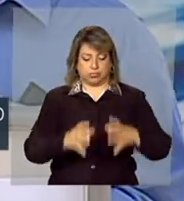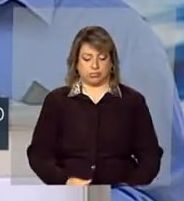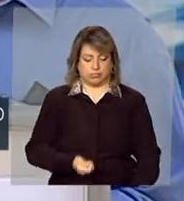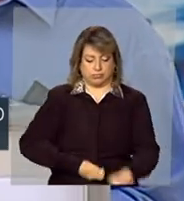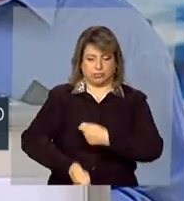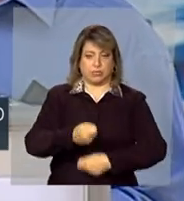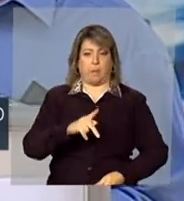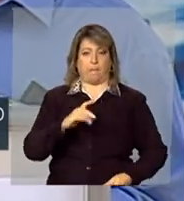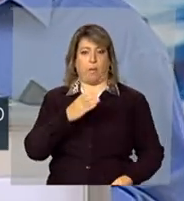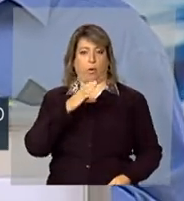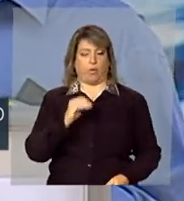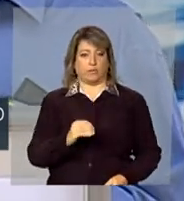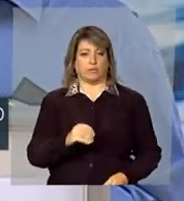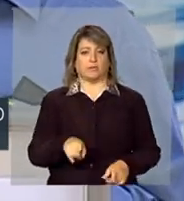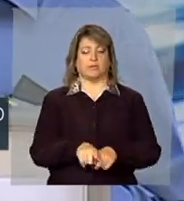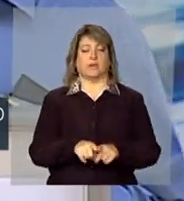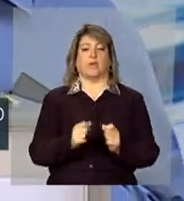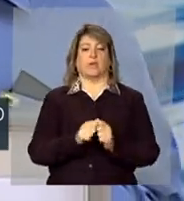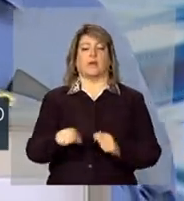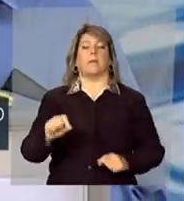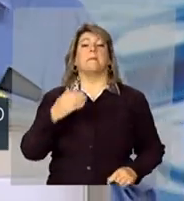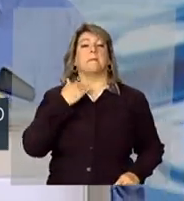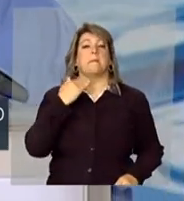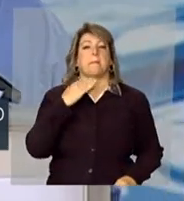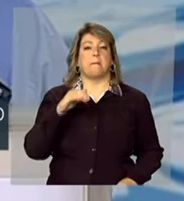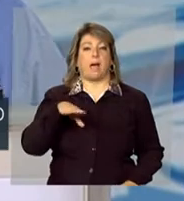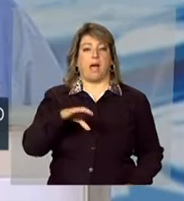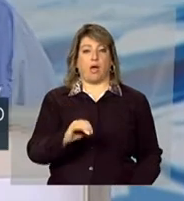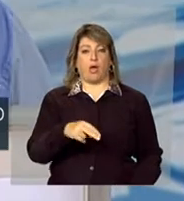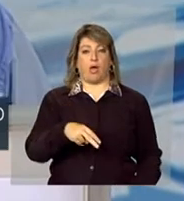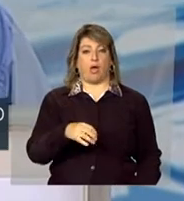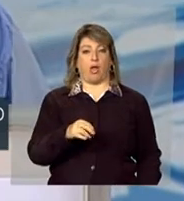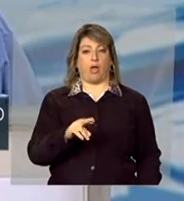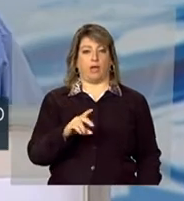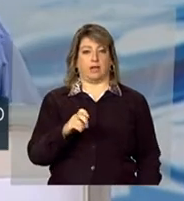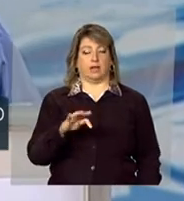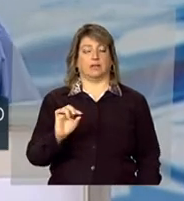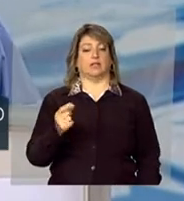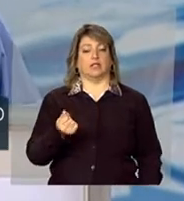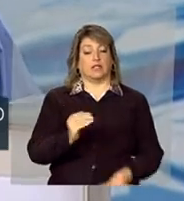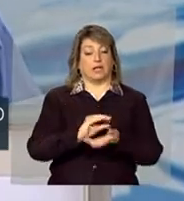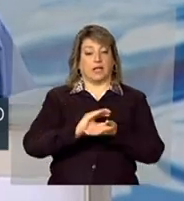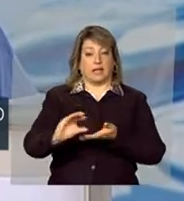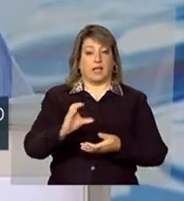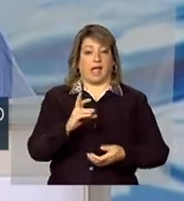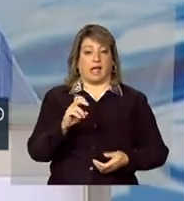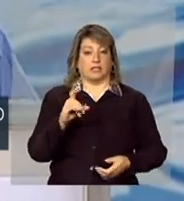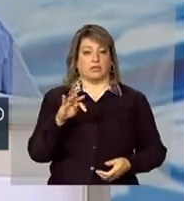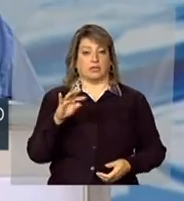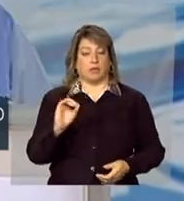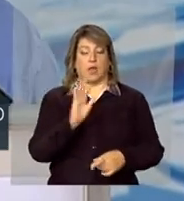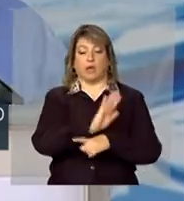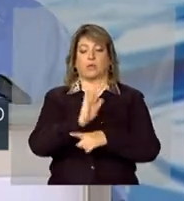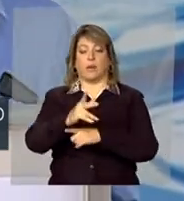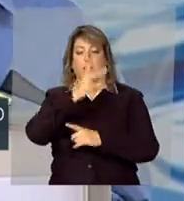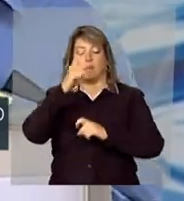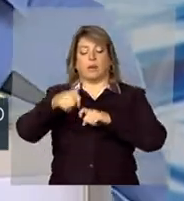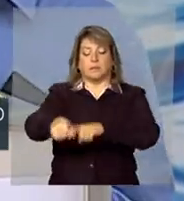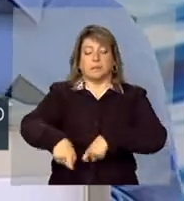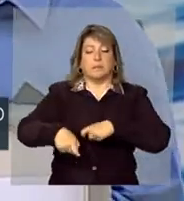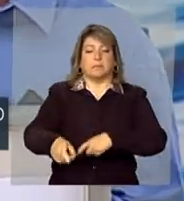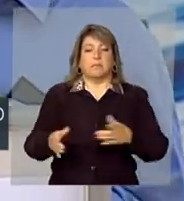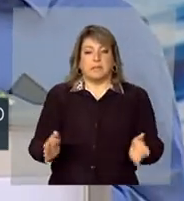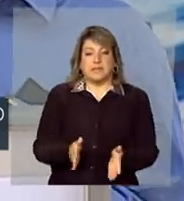Banco do Nordeste, através de um crédito emergencial para os pequenos agricultores,